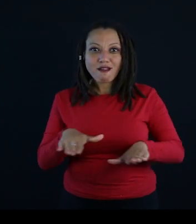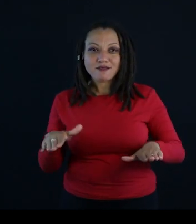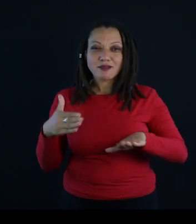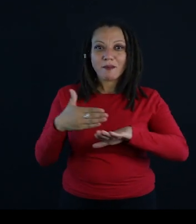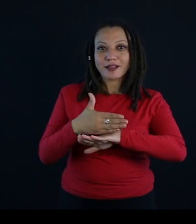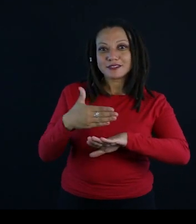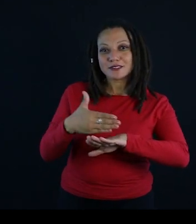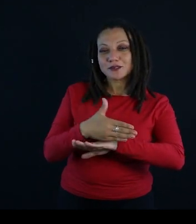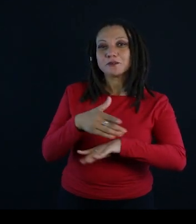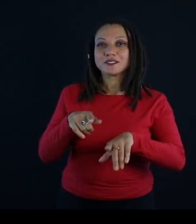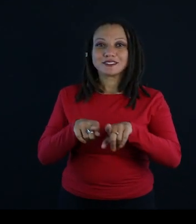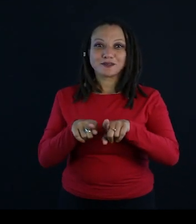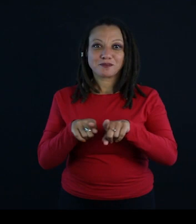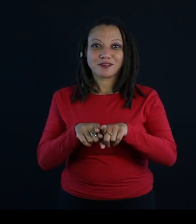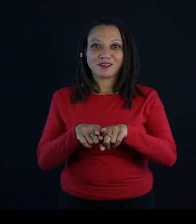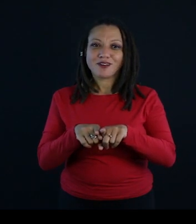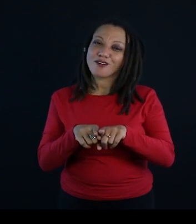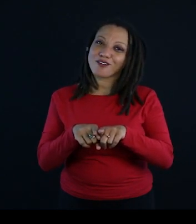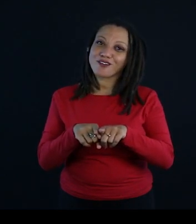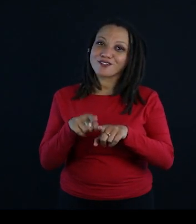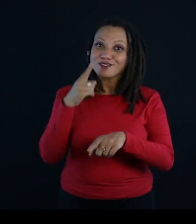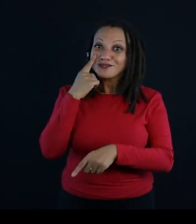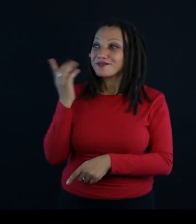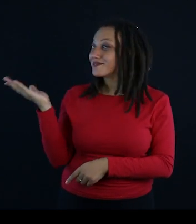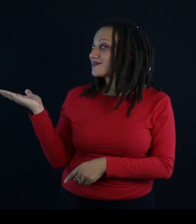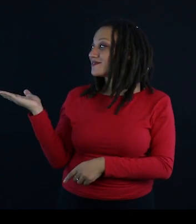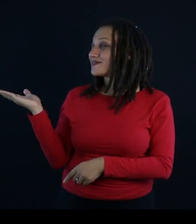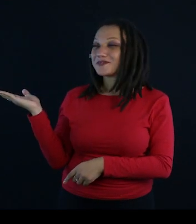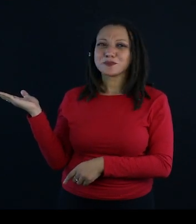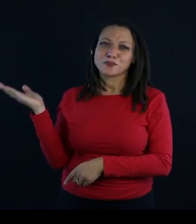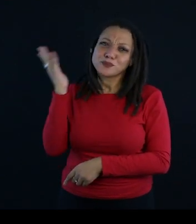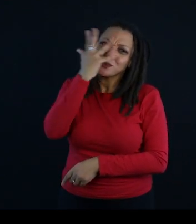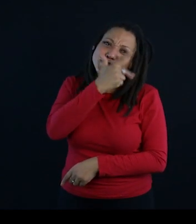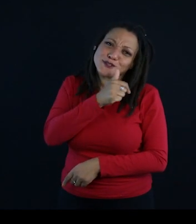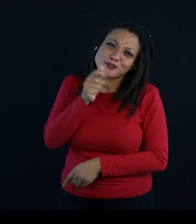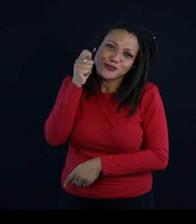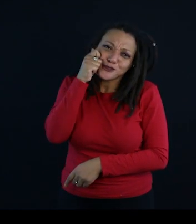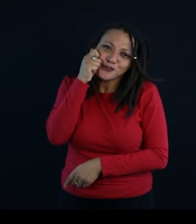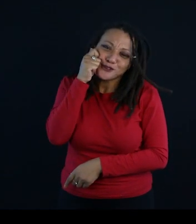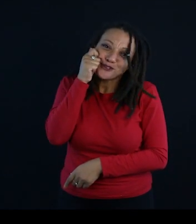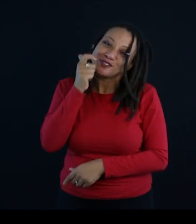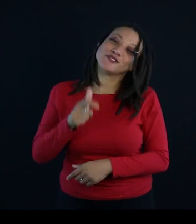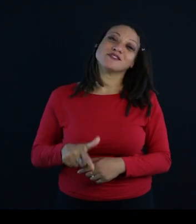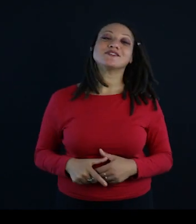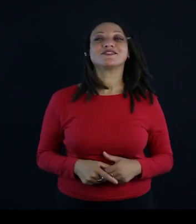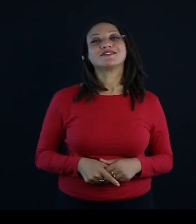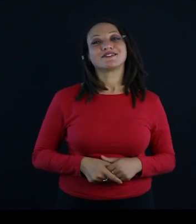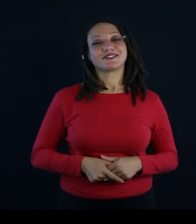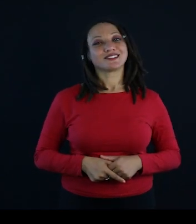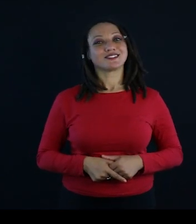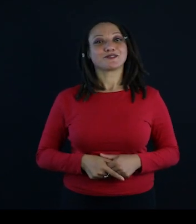que as crianças podem participar efetivamente, ó, que bonitinho. Então agora,